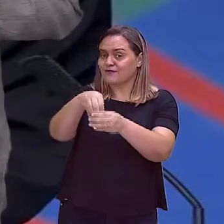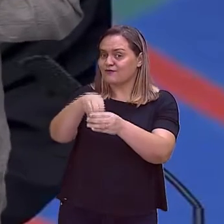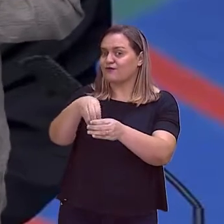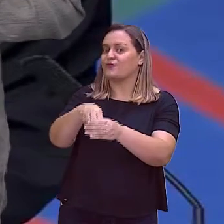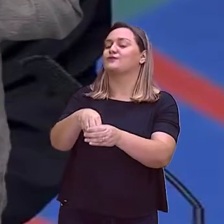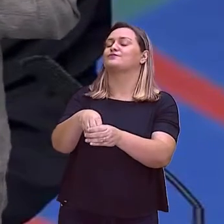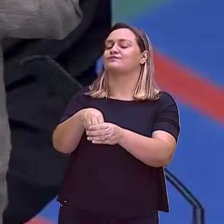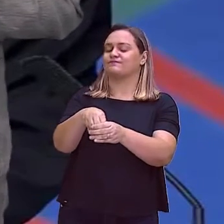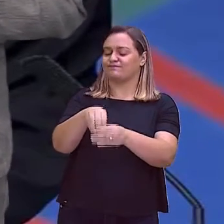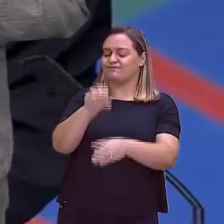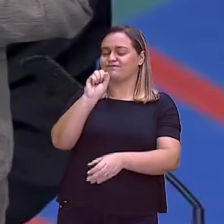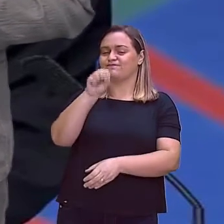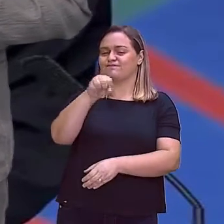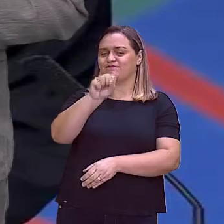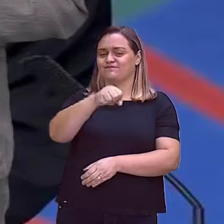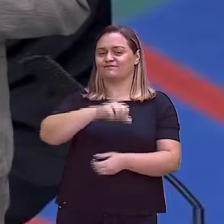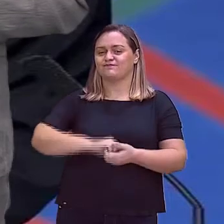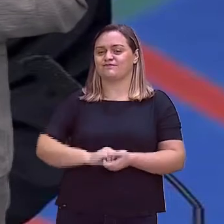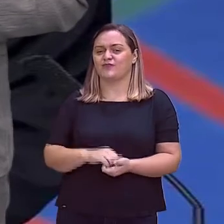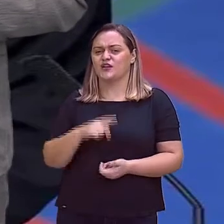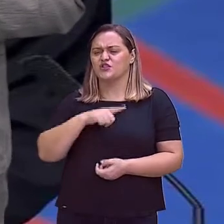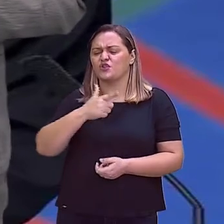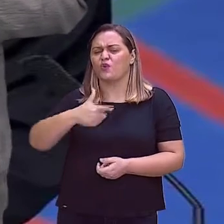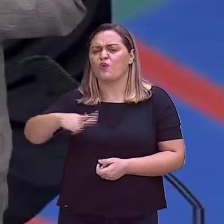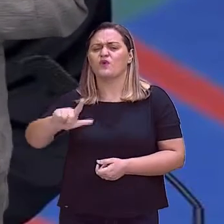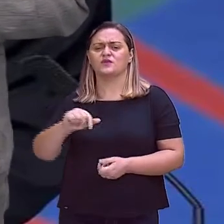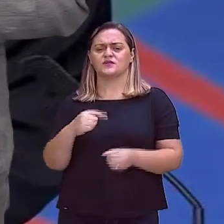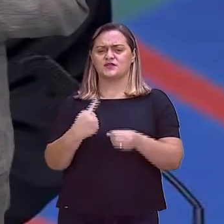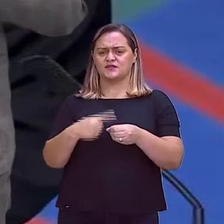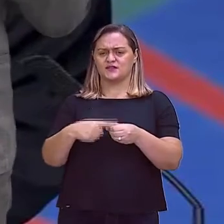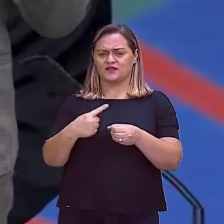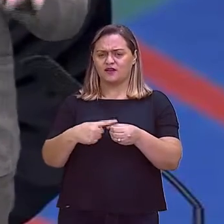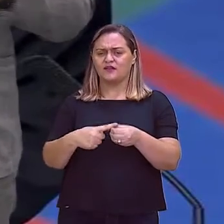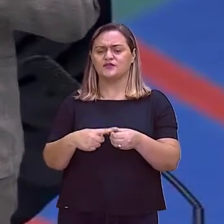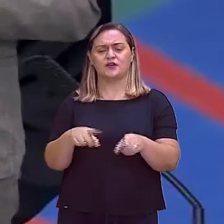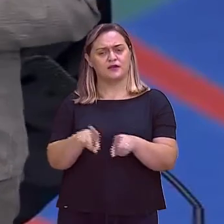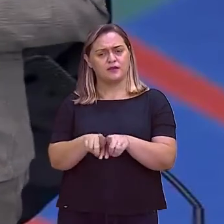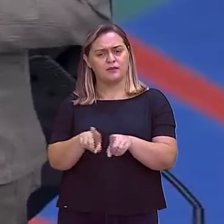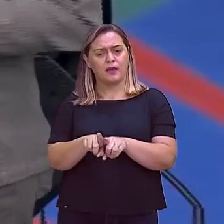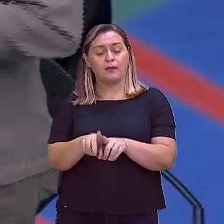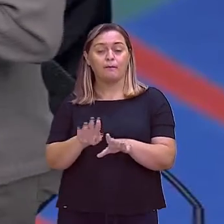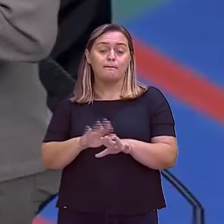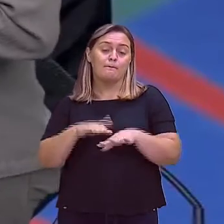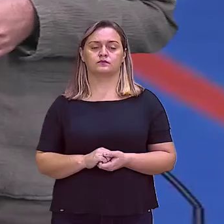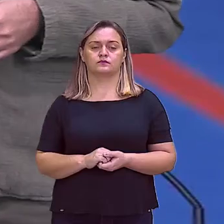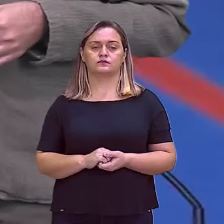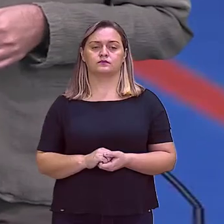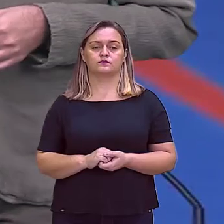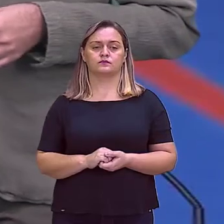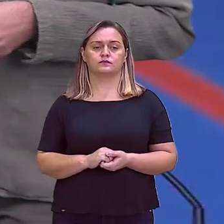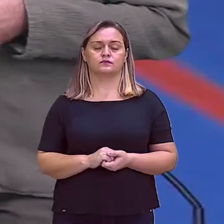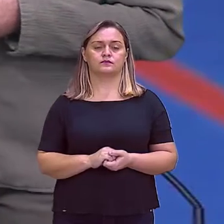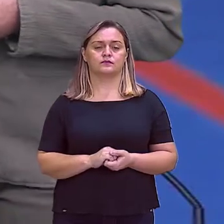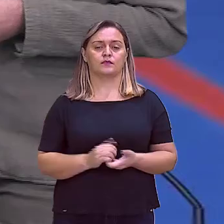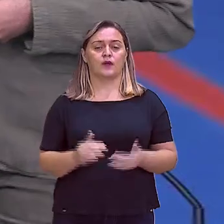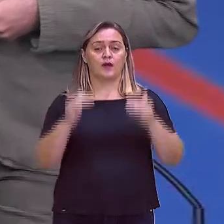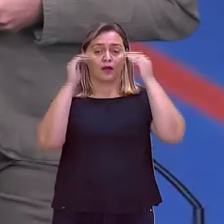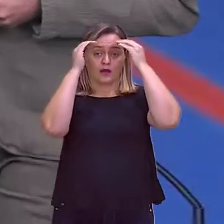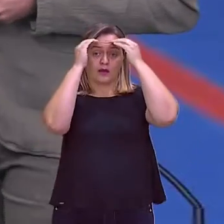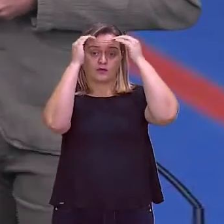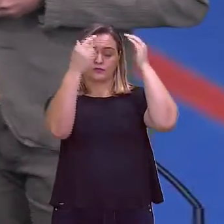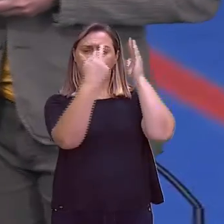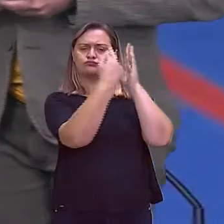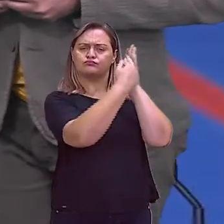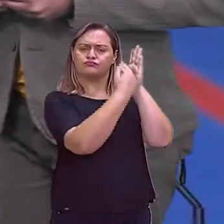com Madrid e Istambul na última etapa da votação. Respeitando uma das